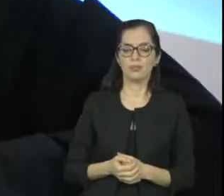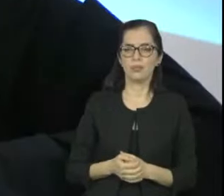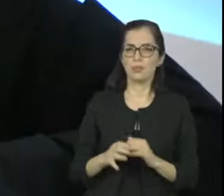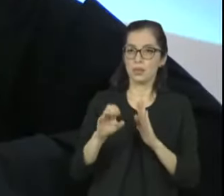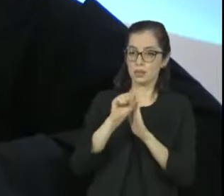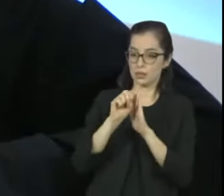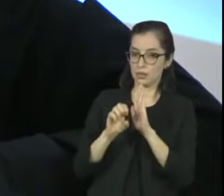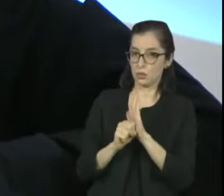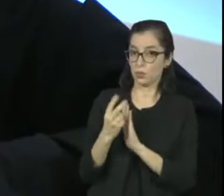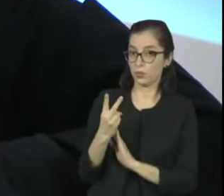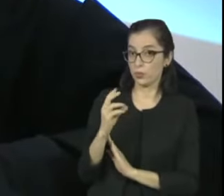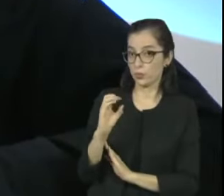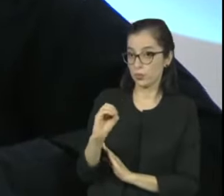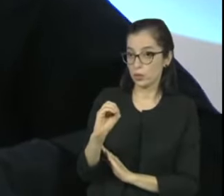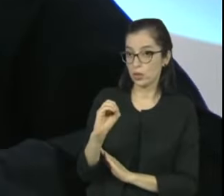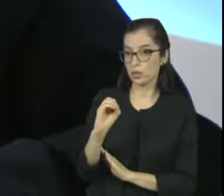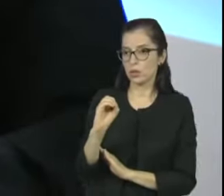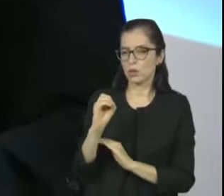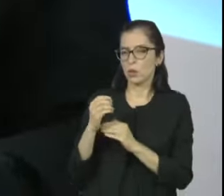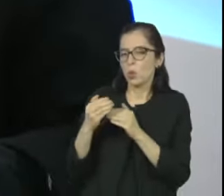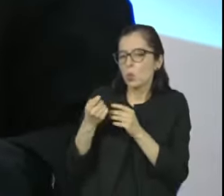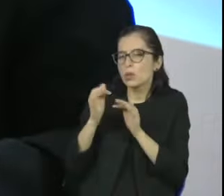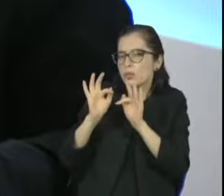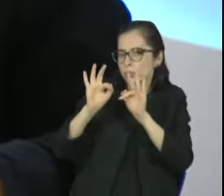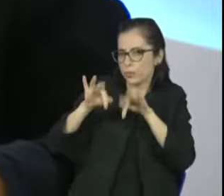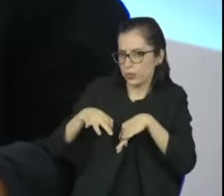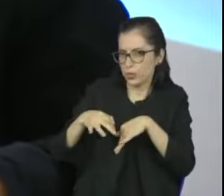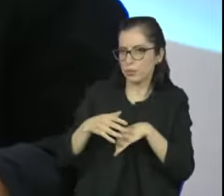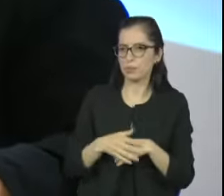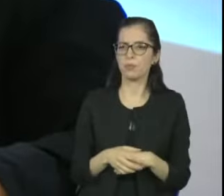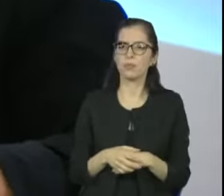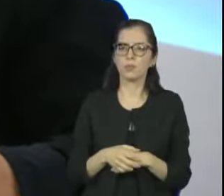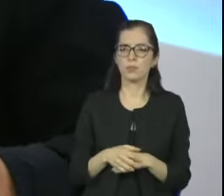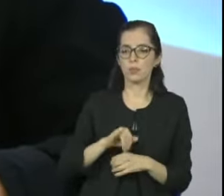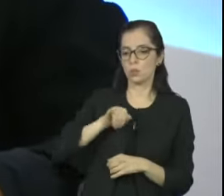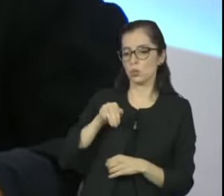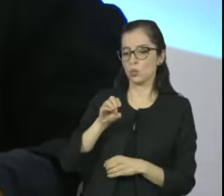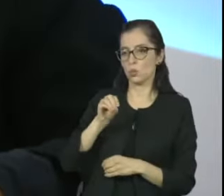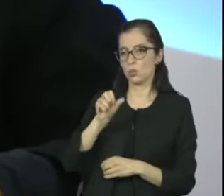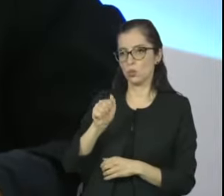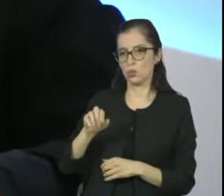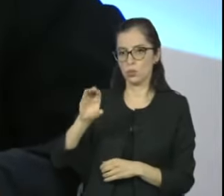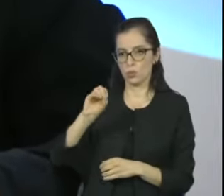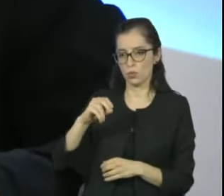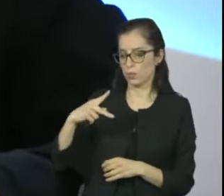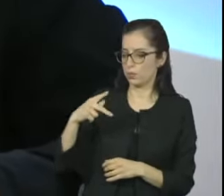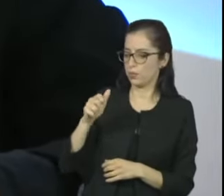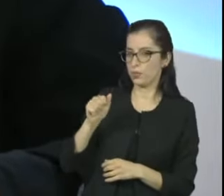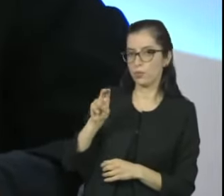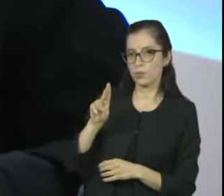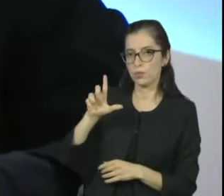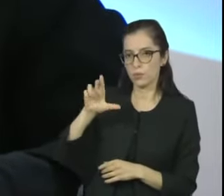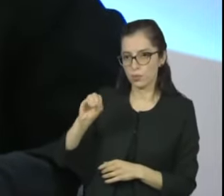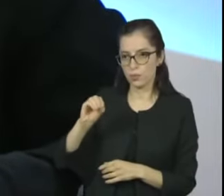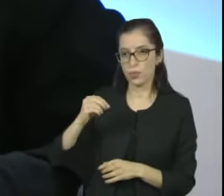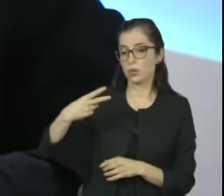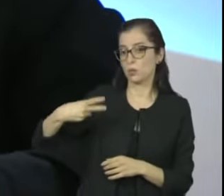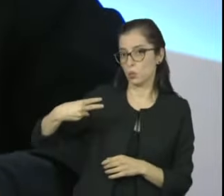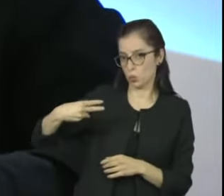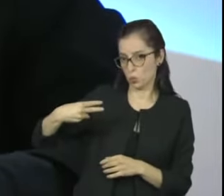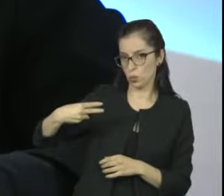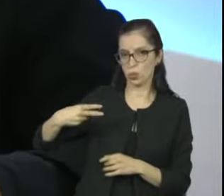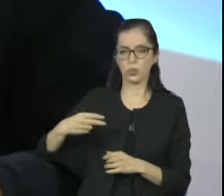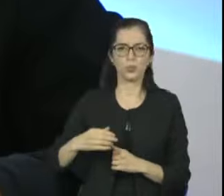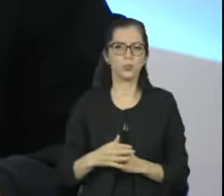o que o João Paulo seguir segundo ele soltou ele escreveu aquela Encíclica Fé e Razão